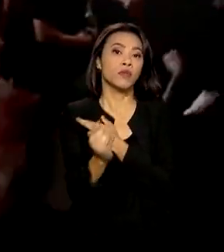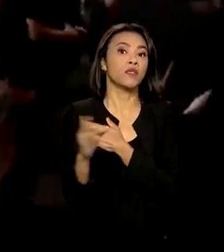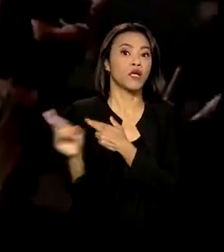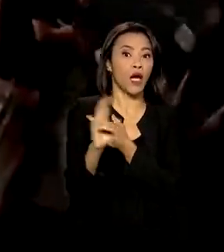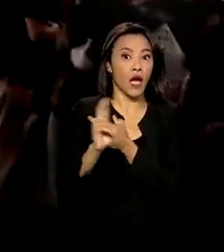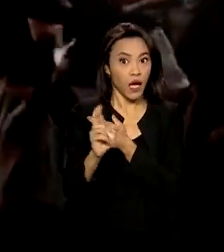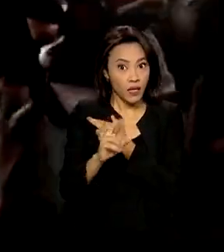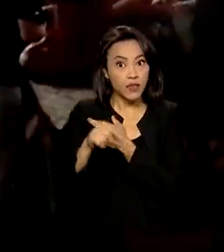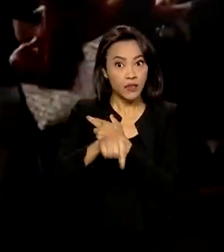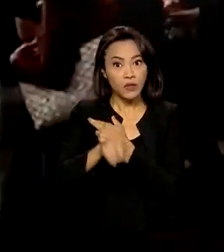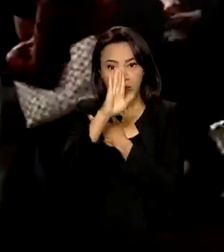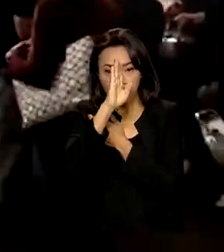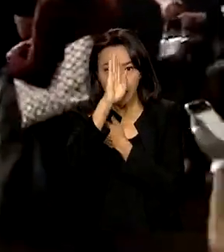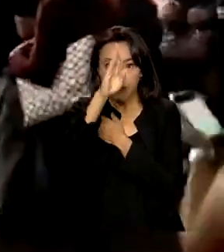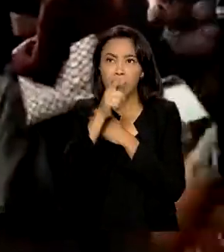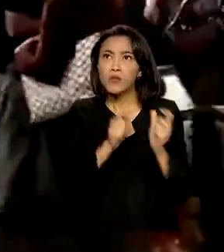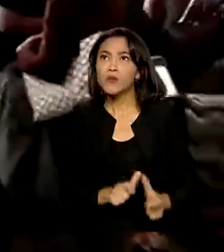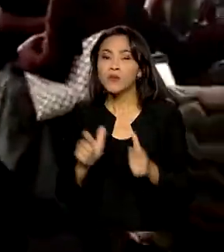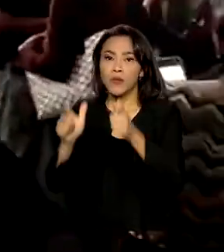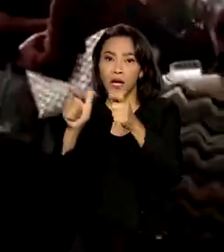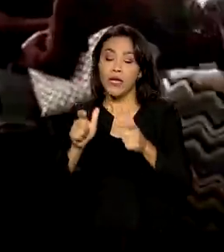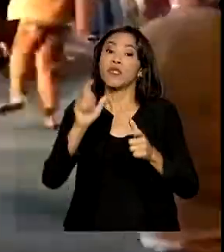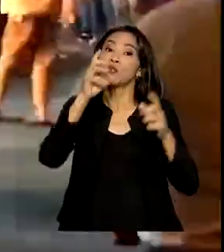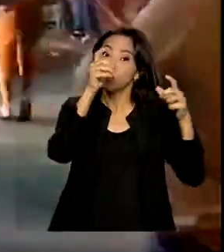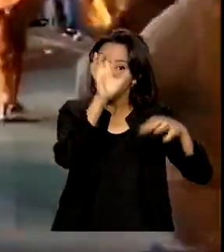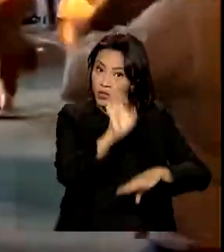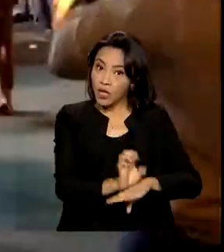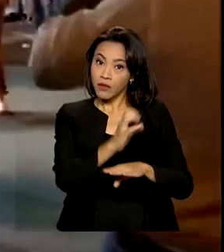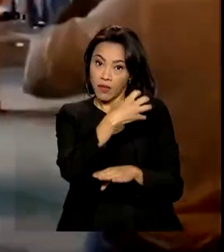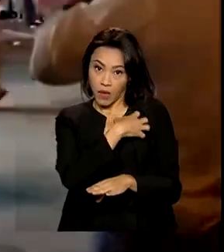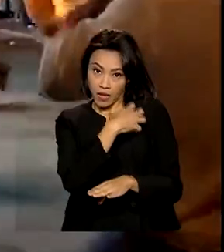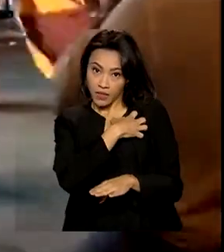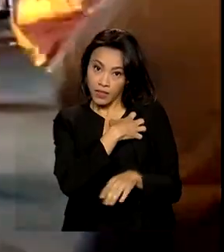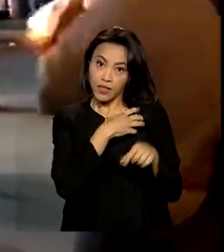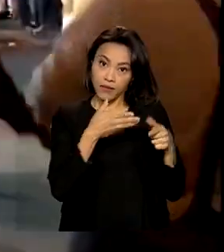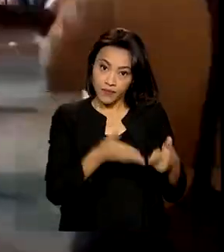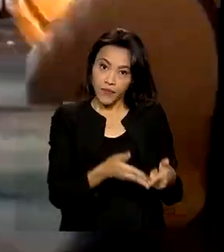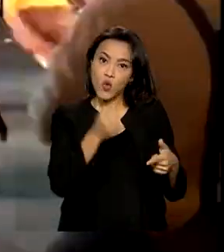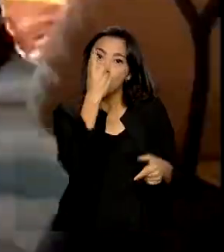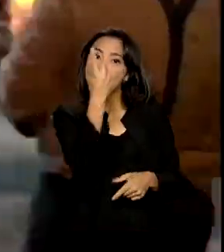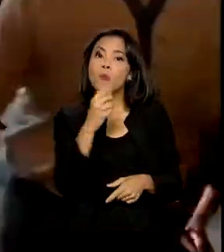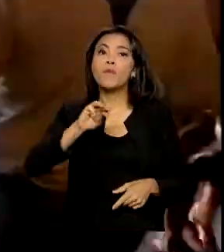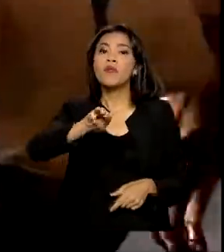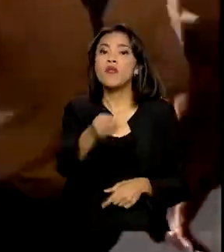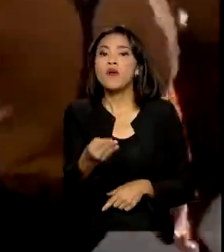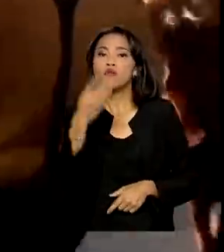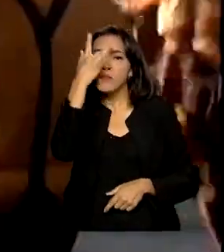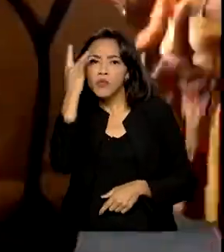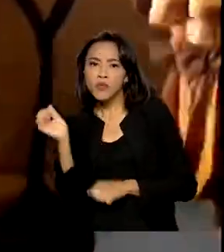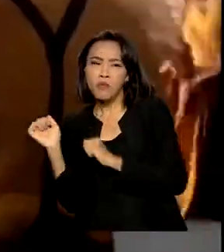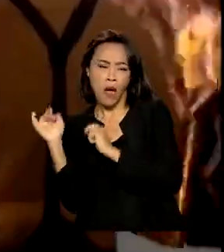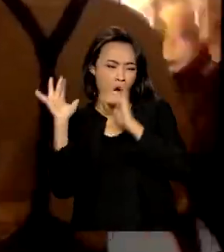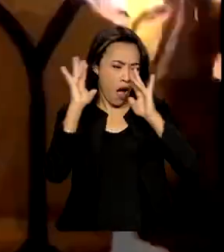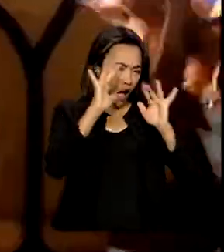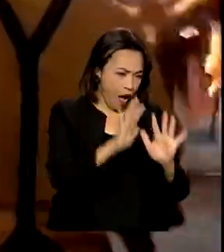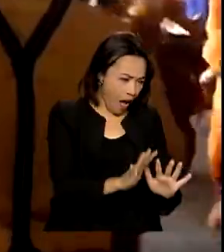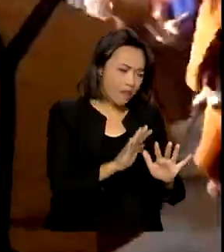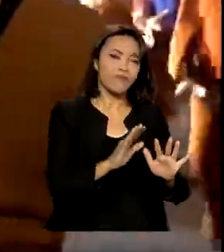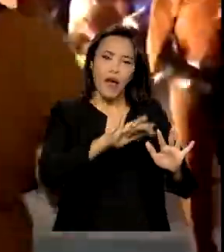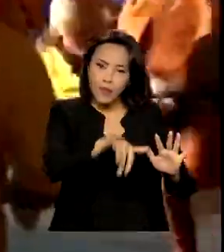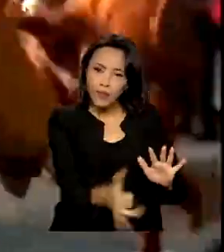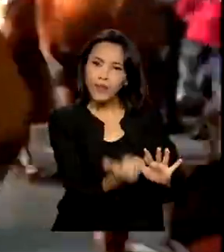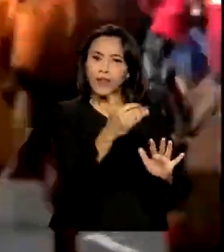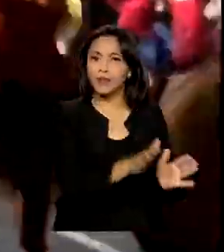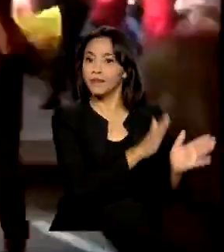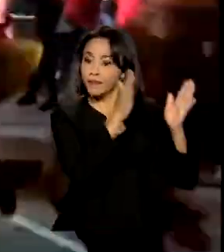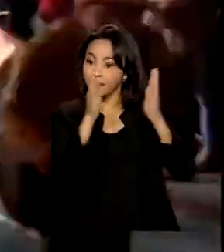nos principais destinos. Somente no estado da Bahia, a expectativa é que mais de 1 milhão de pessoas aproveitem as festas. Já em